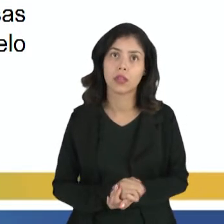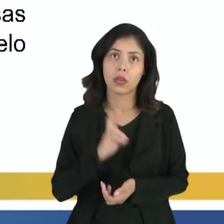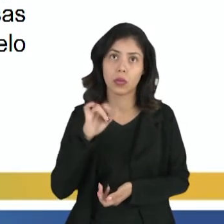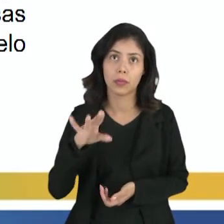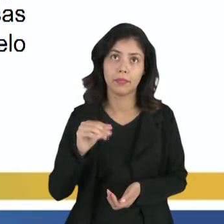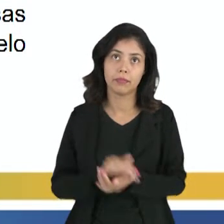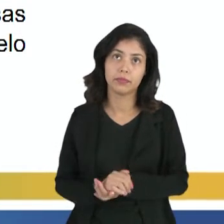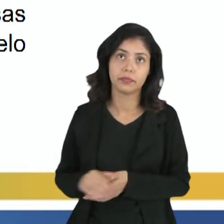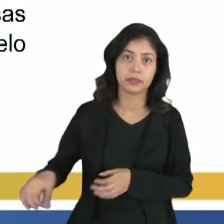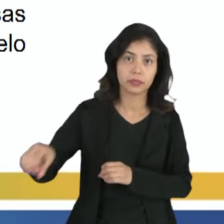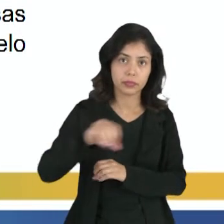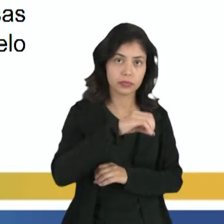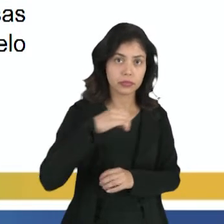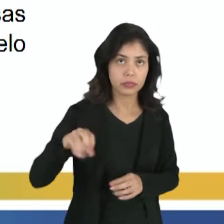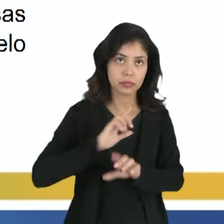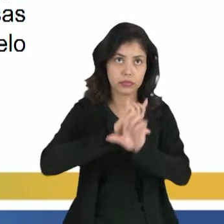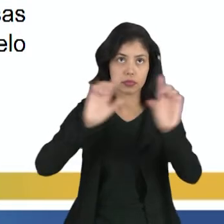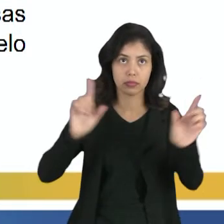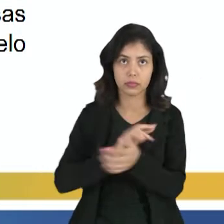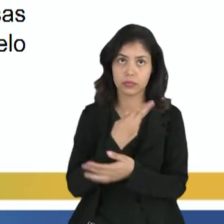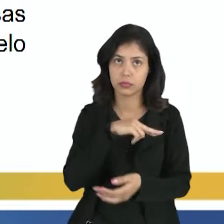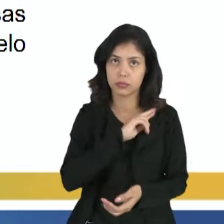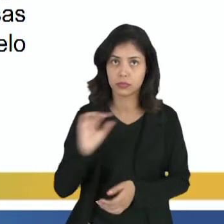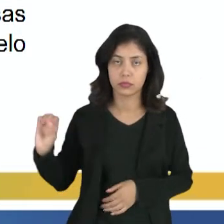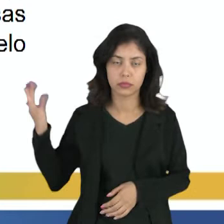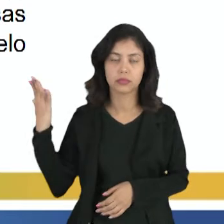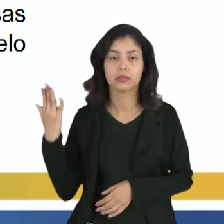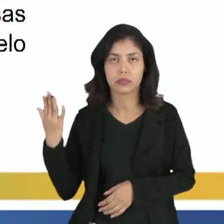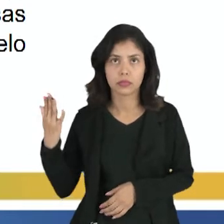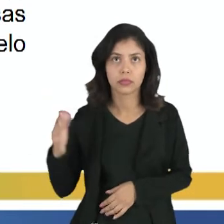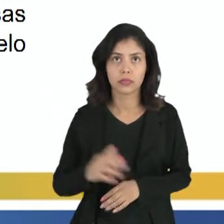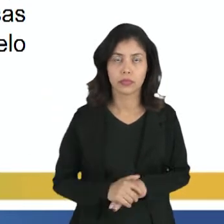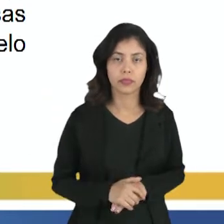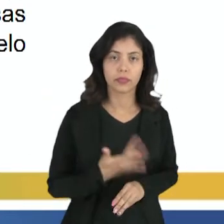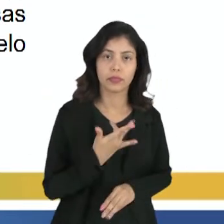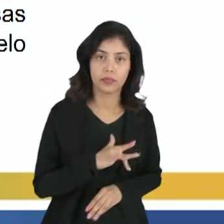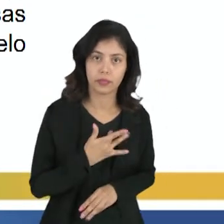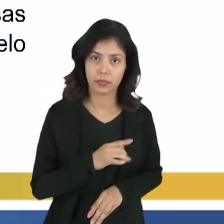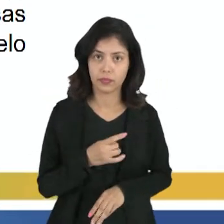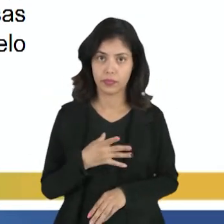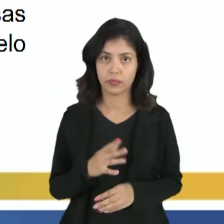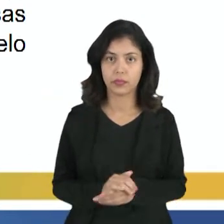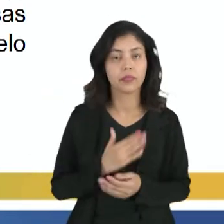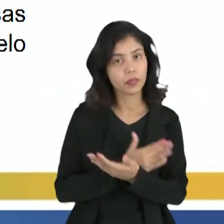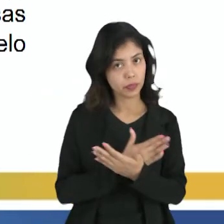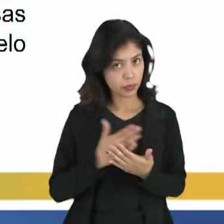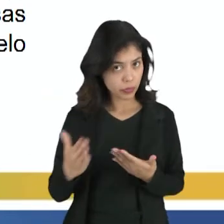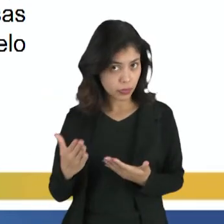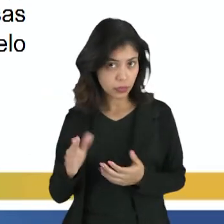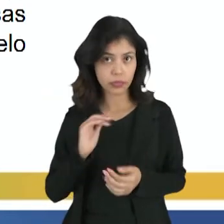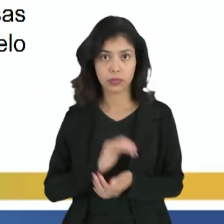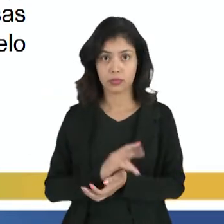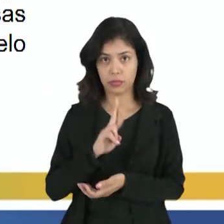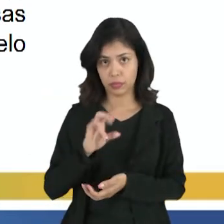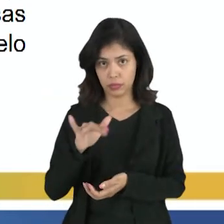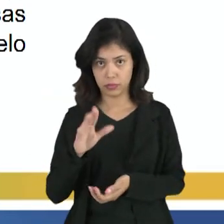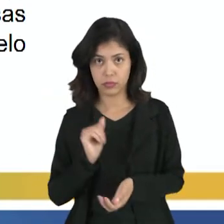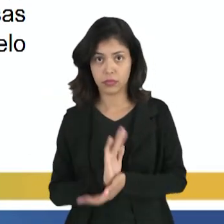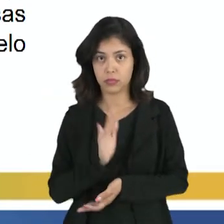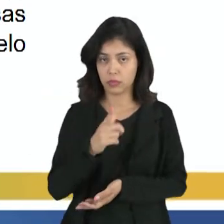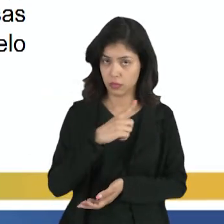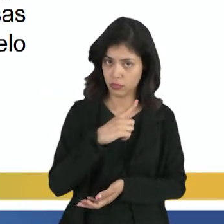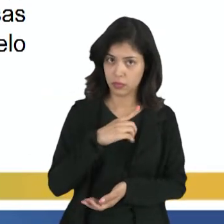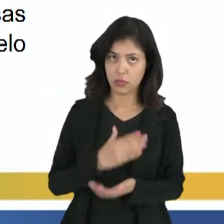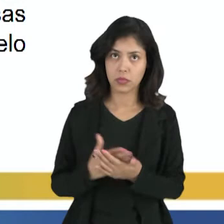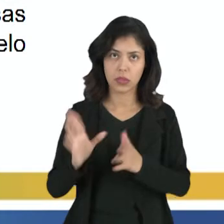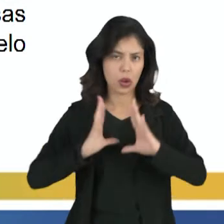que andava pelo céu, responsável pelo acontecimento que elas tanto temiam. Então, no início da crônica, a gente já tem aí um